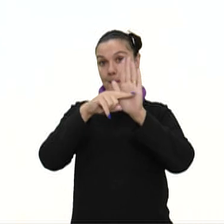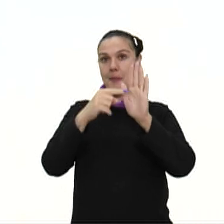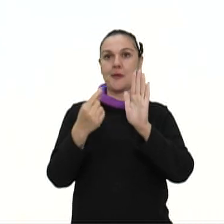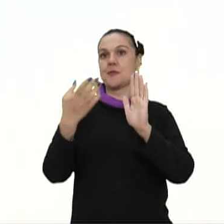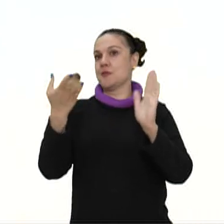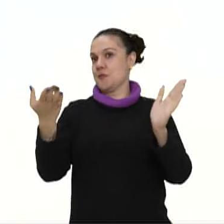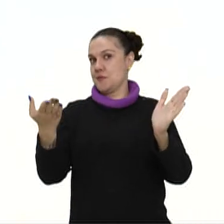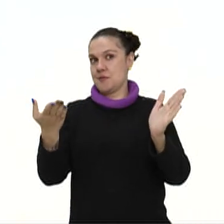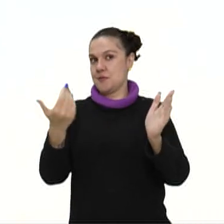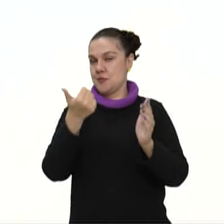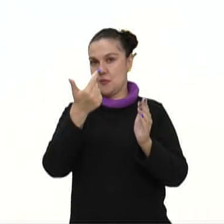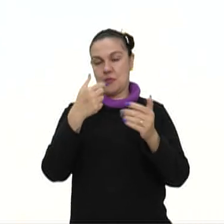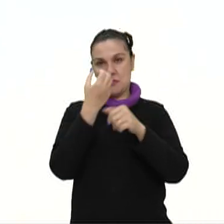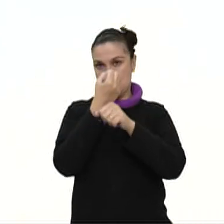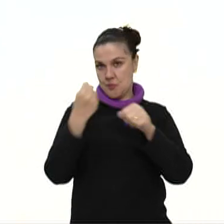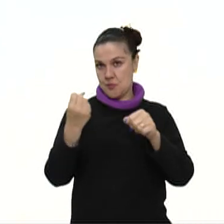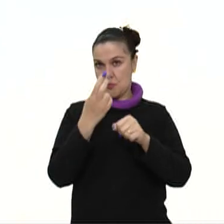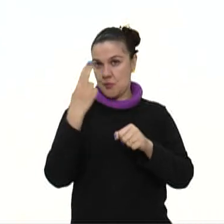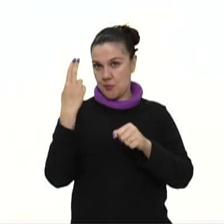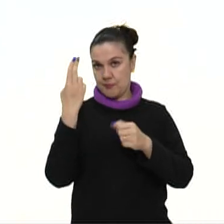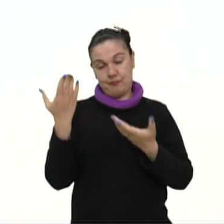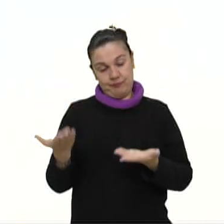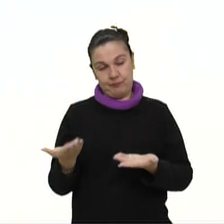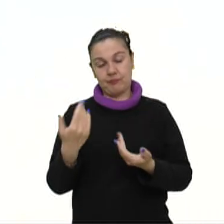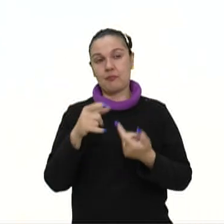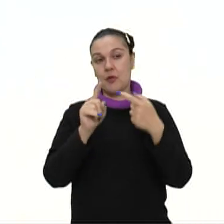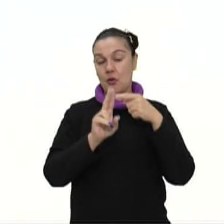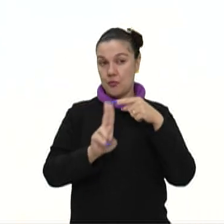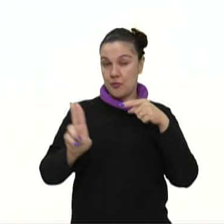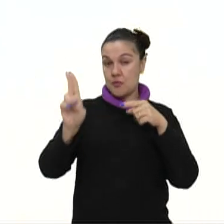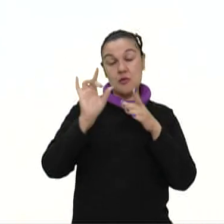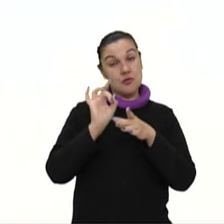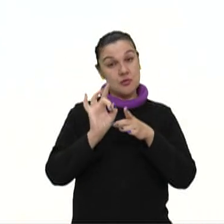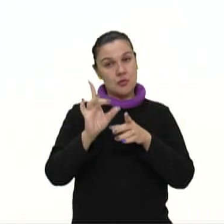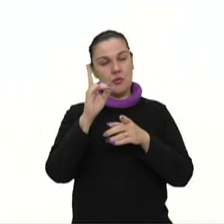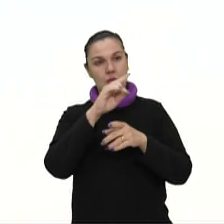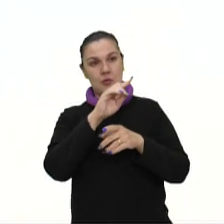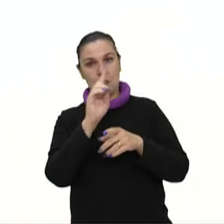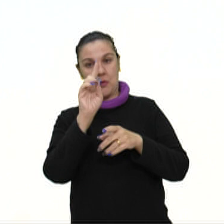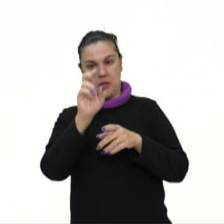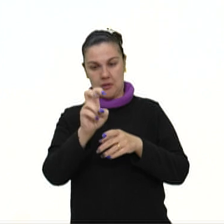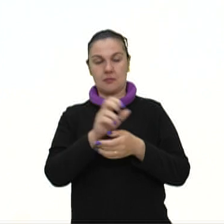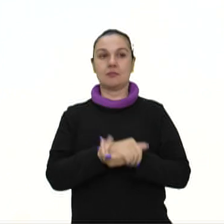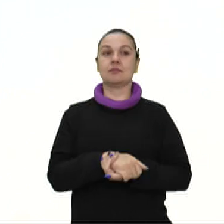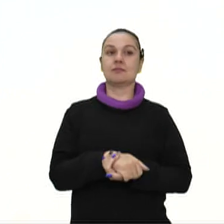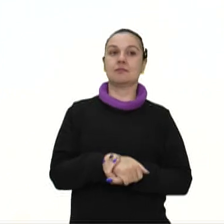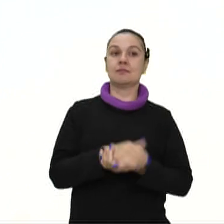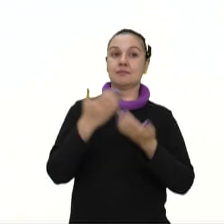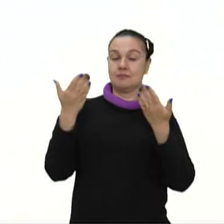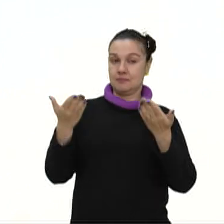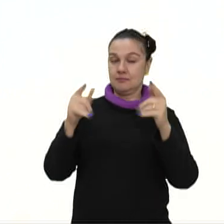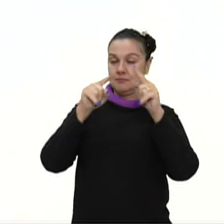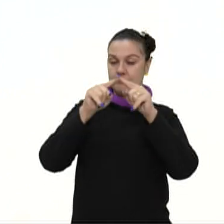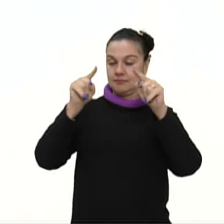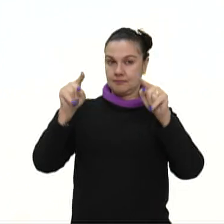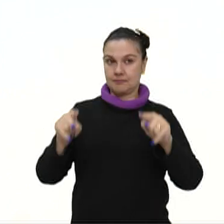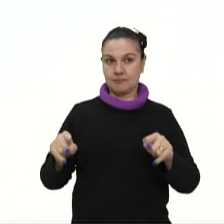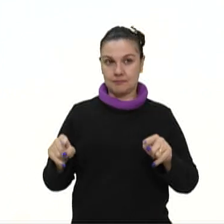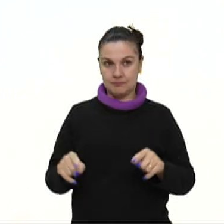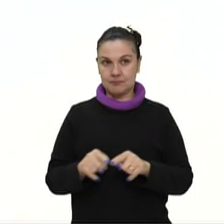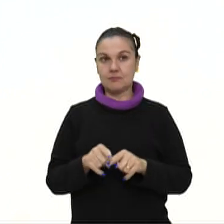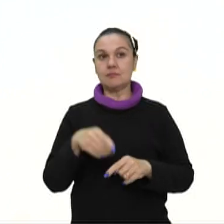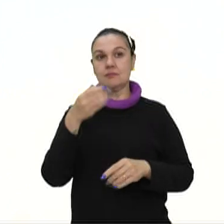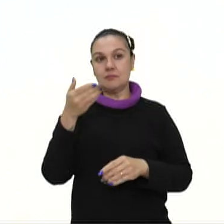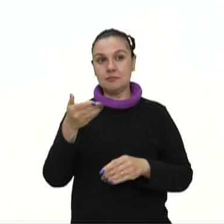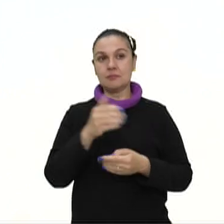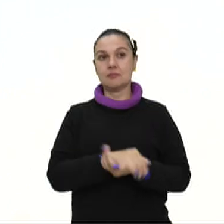uma quantidade de lados negativo. Então, eu vou usar apenas aí a resposta positiva. Né? Então, o polígono que tem 15